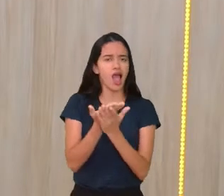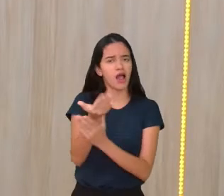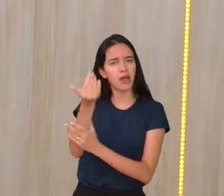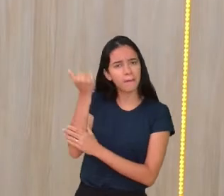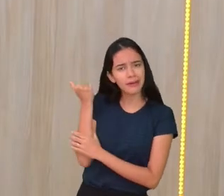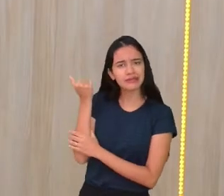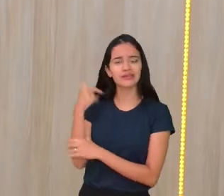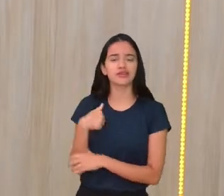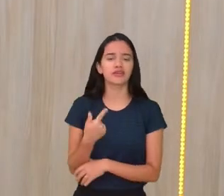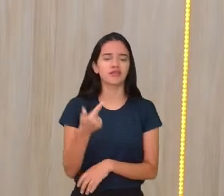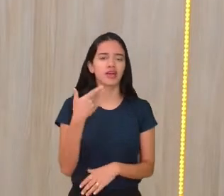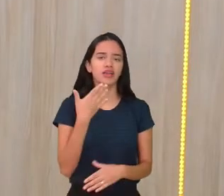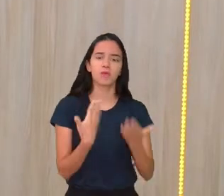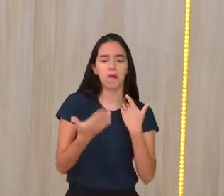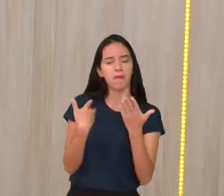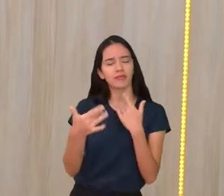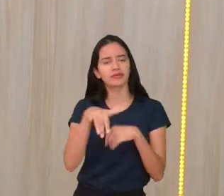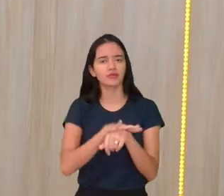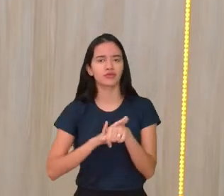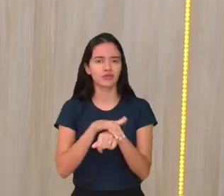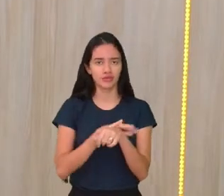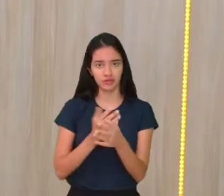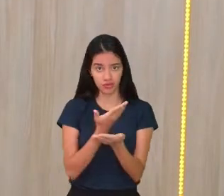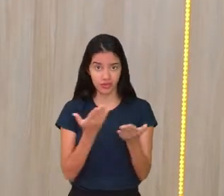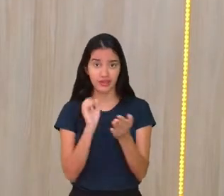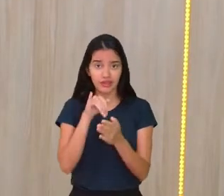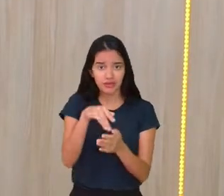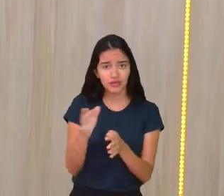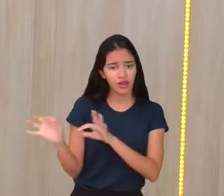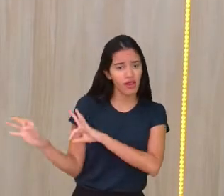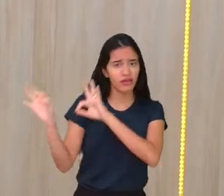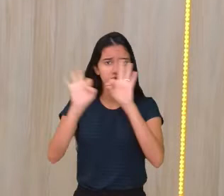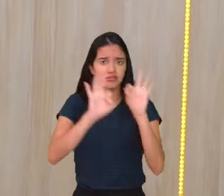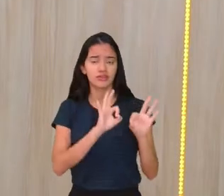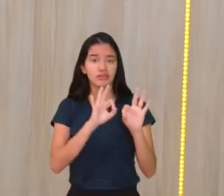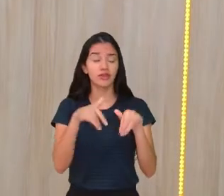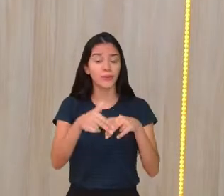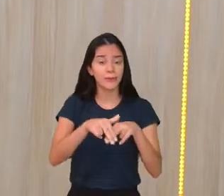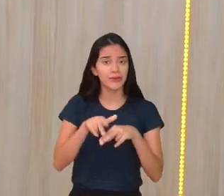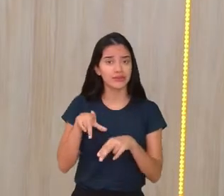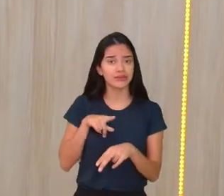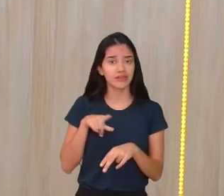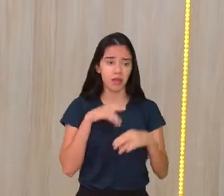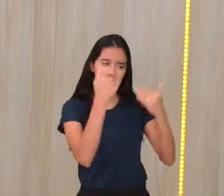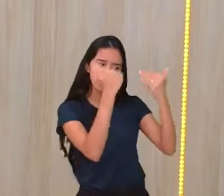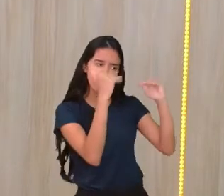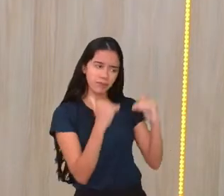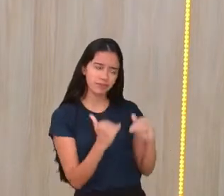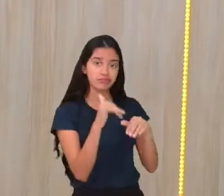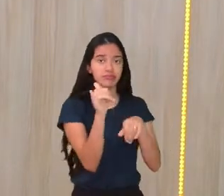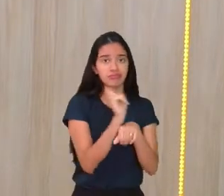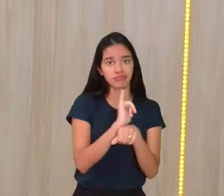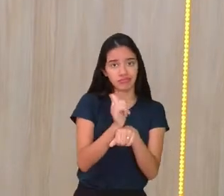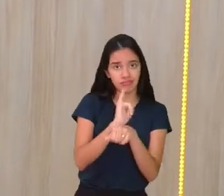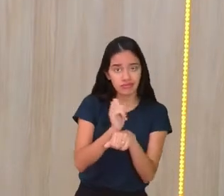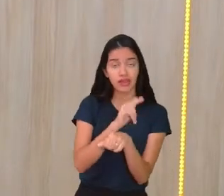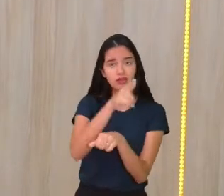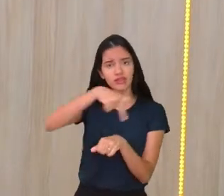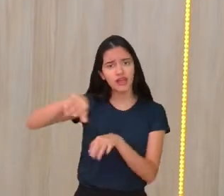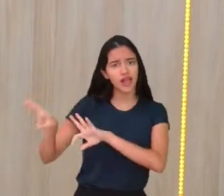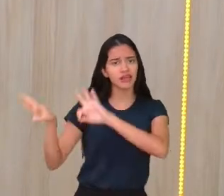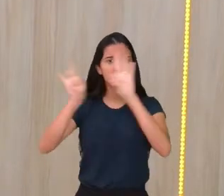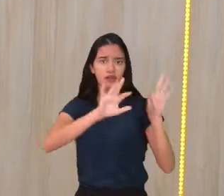que eu estava aqui dialogando para vocês, se vocês não assistiram, é por isso que tem lá a playlist no canal no YouTube, é você assistir a